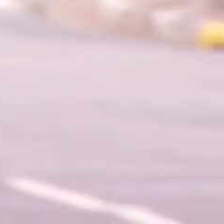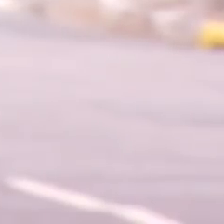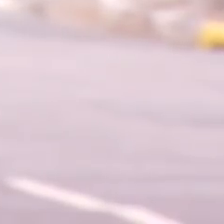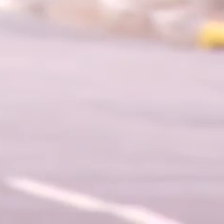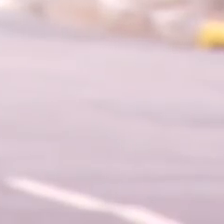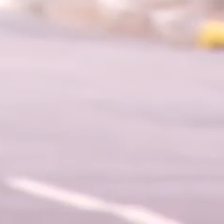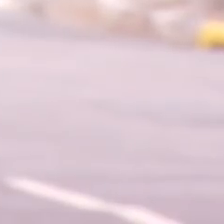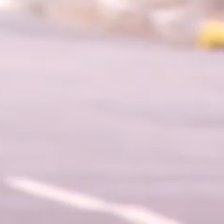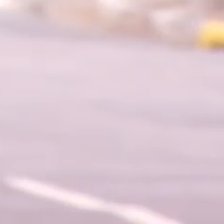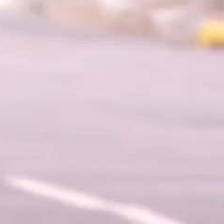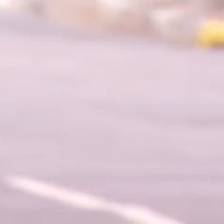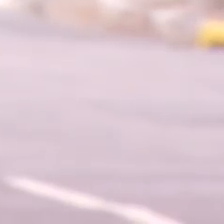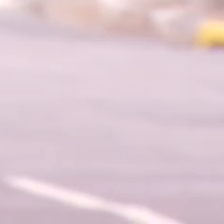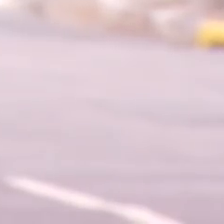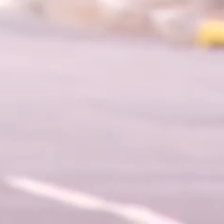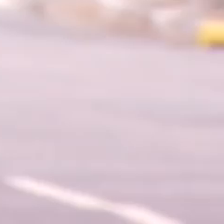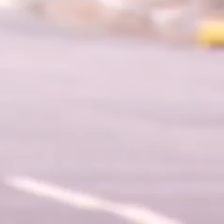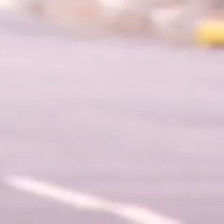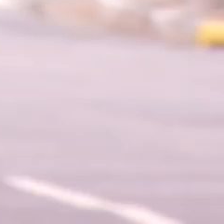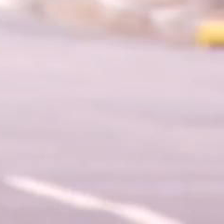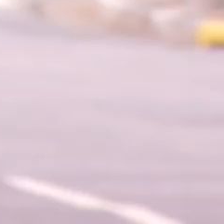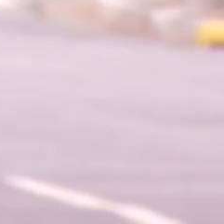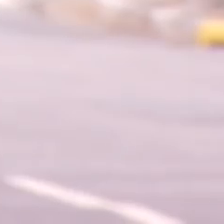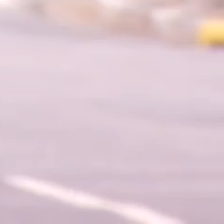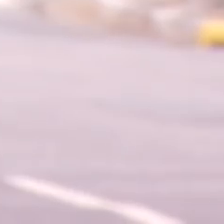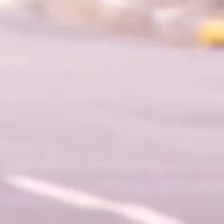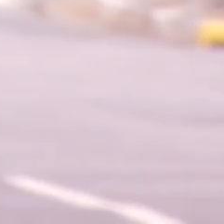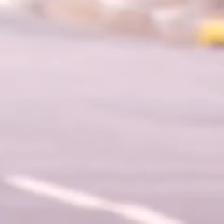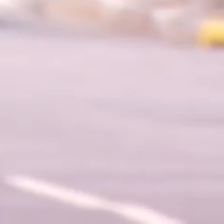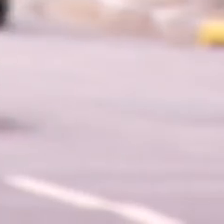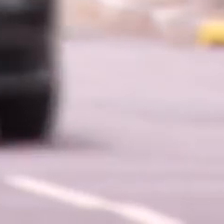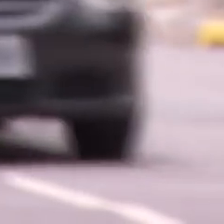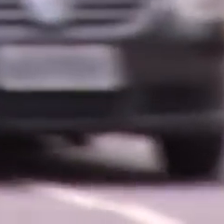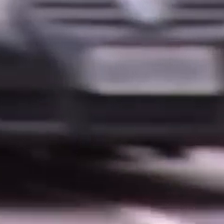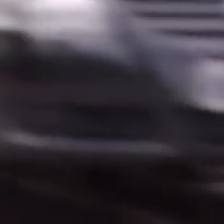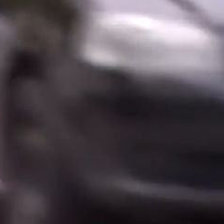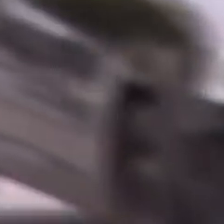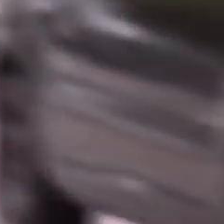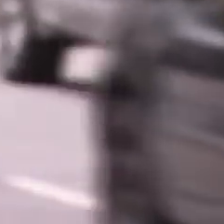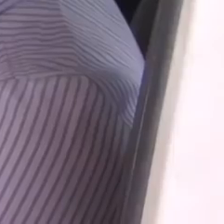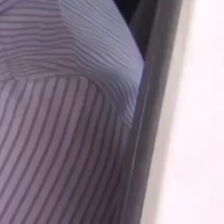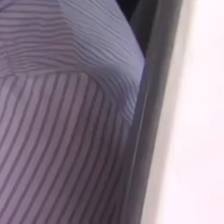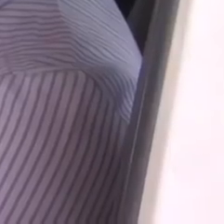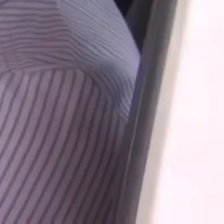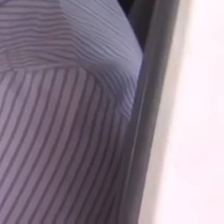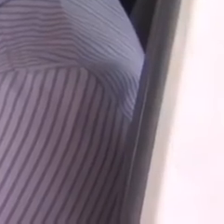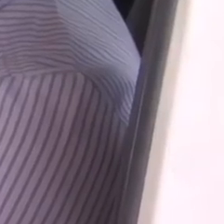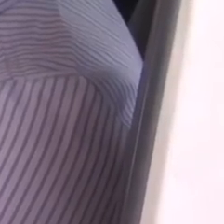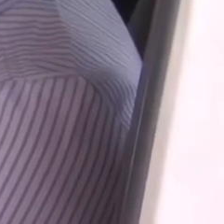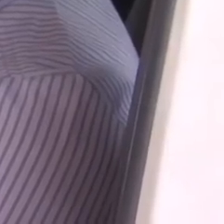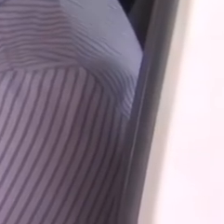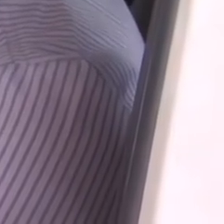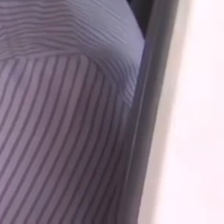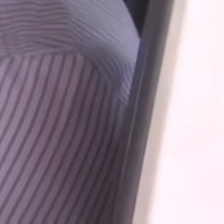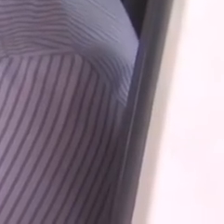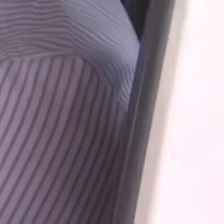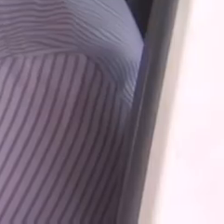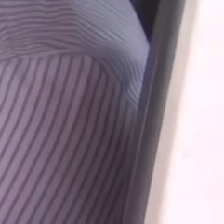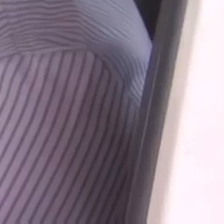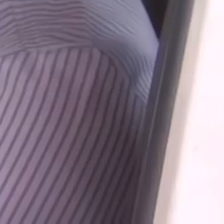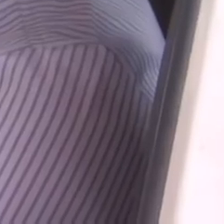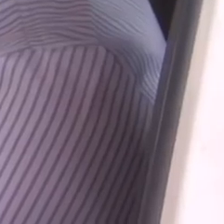114 para as motos. Mas quem deve mandar mesmo agora é a livre concorrência. Pode até baixar o valor, é o que